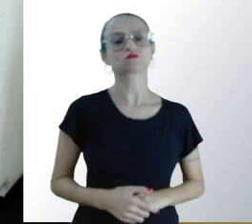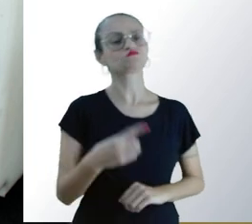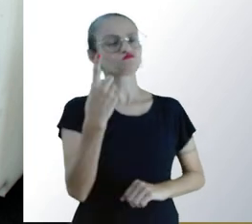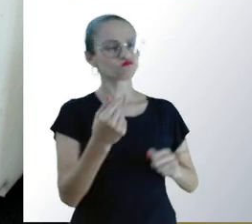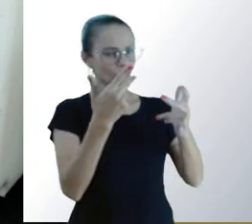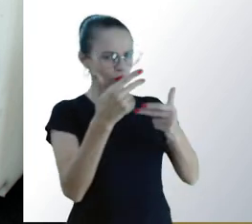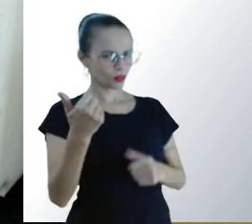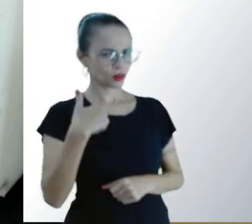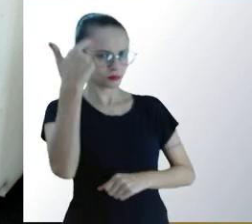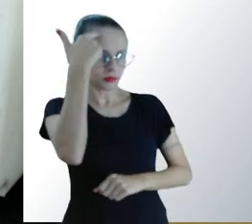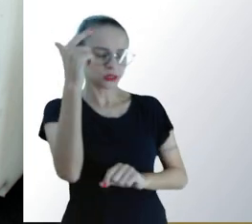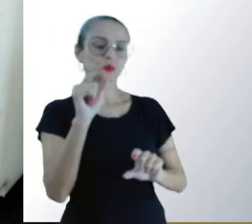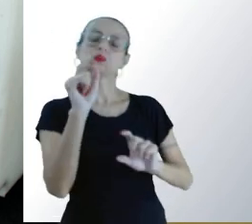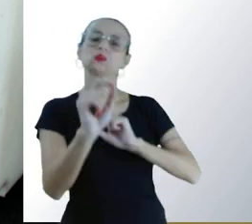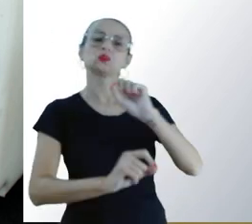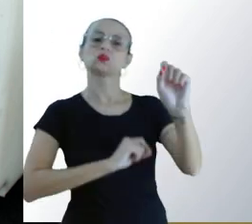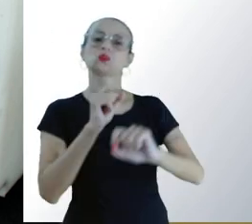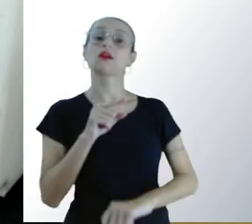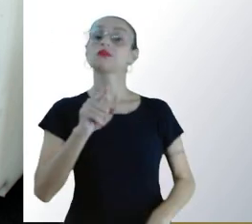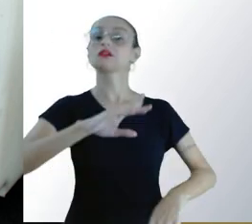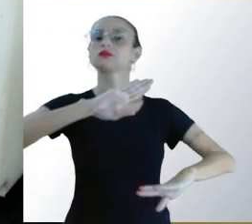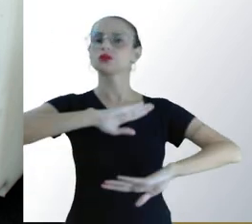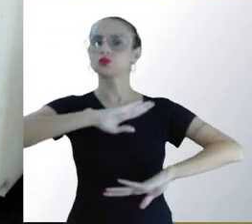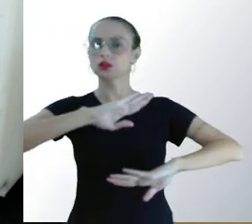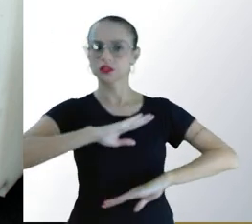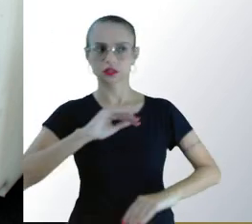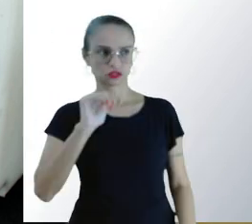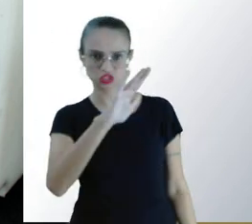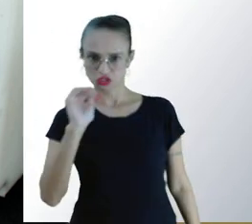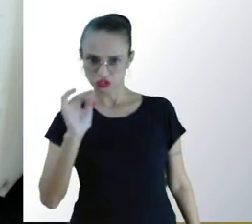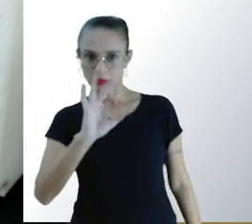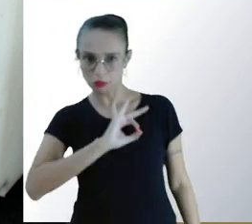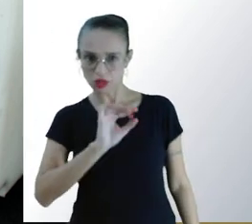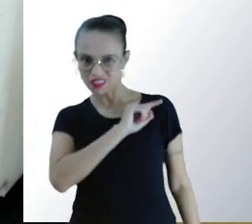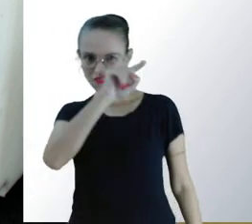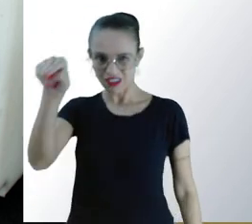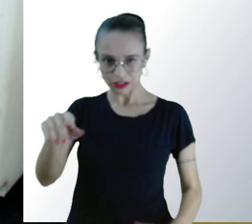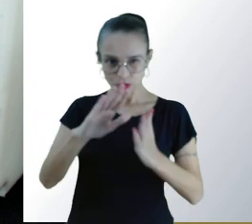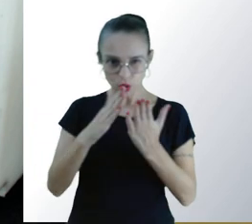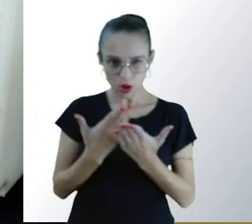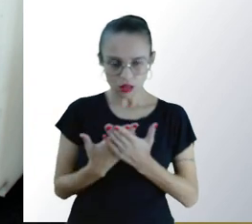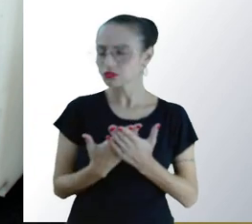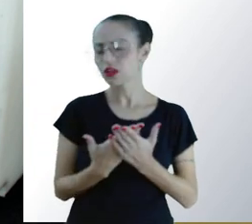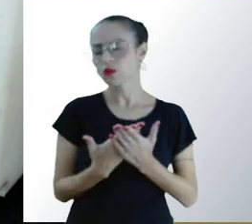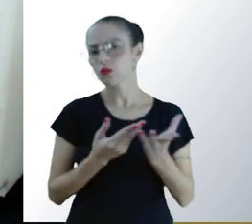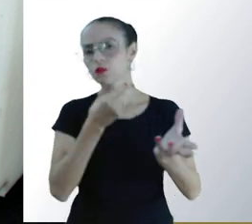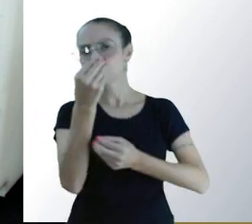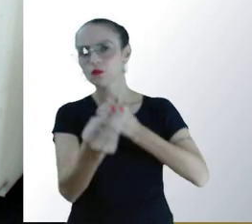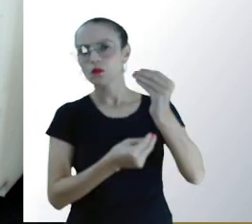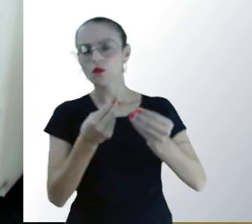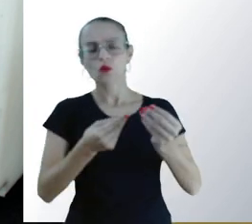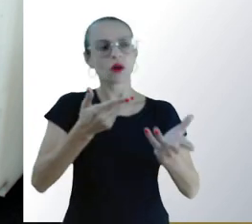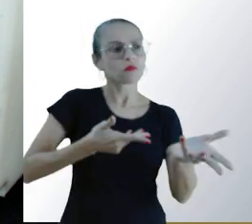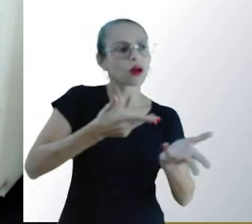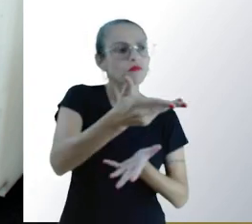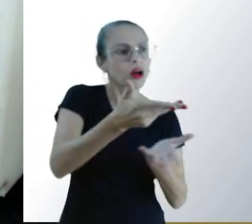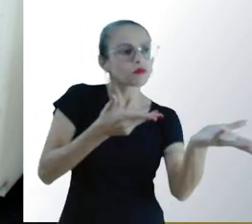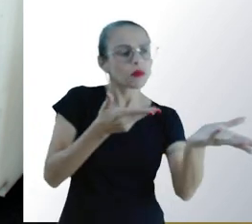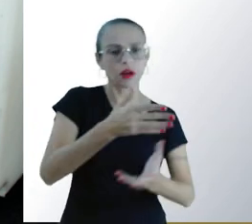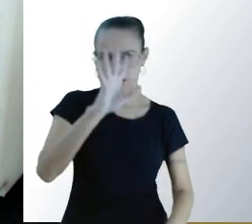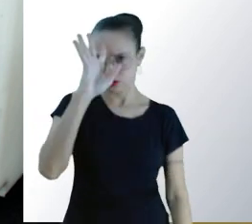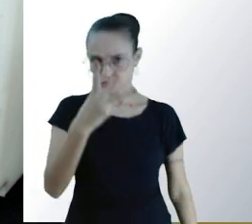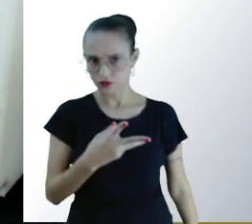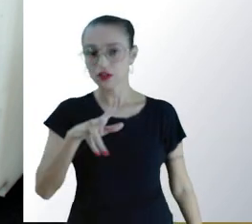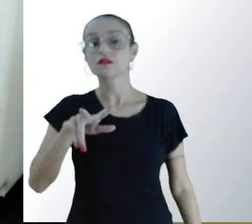eu pensei, né, nessas situações, você não chama a polícia para ir até a escola, você, né, vai mediar, vai resolver e